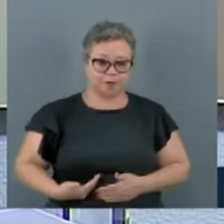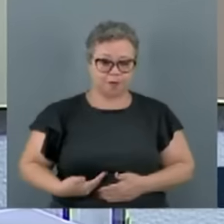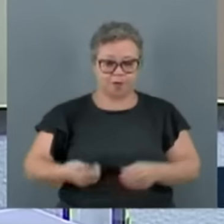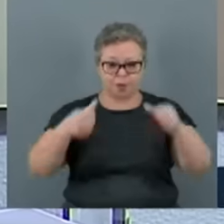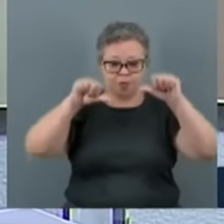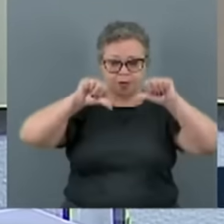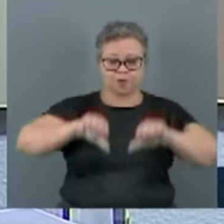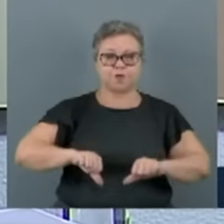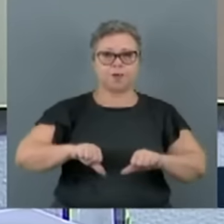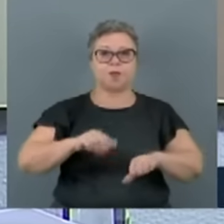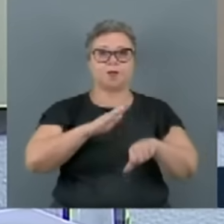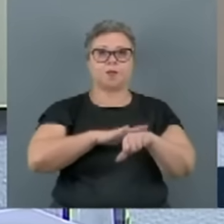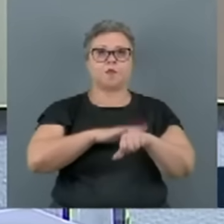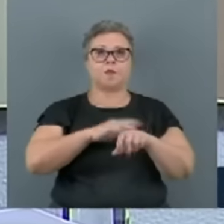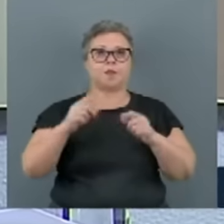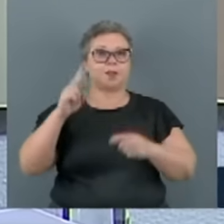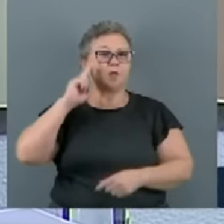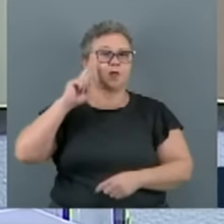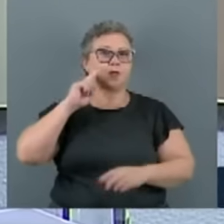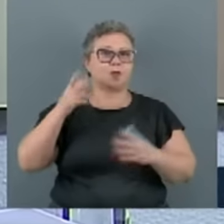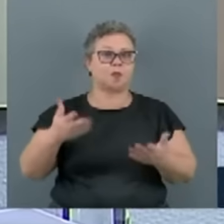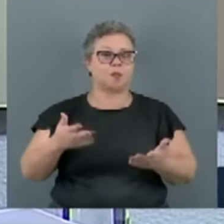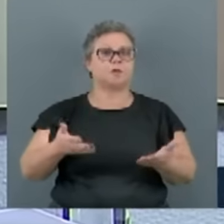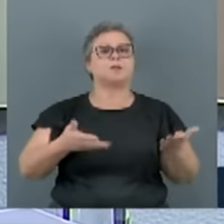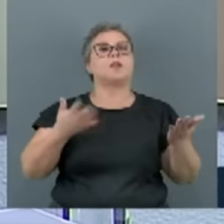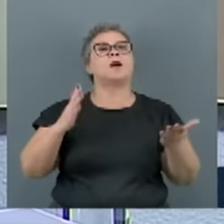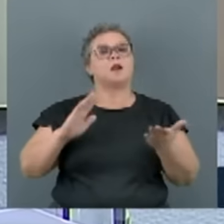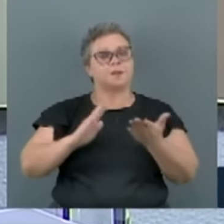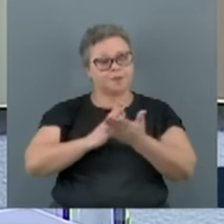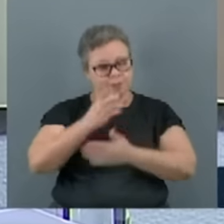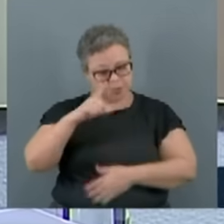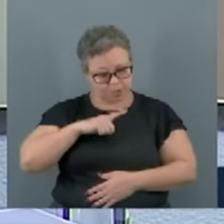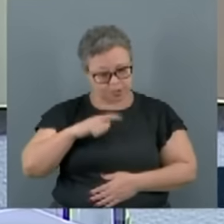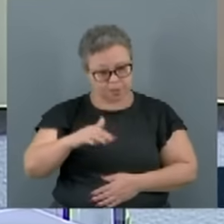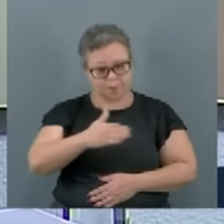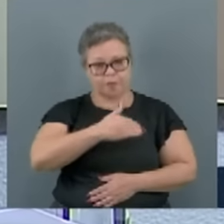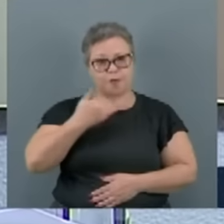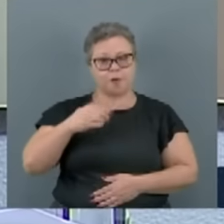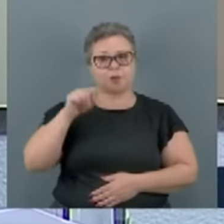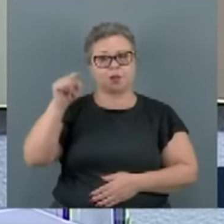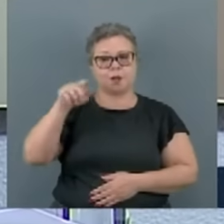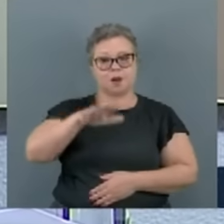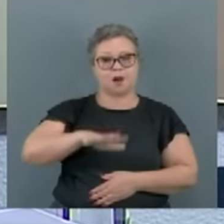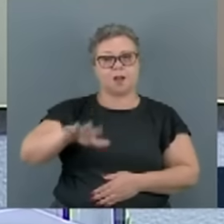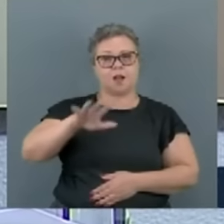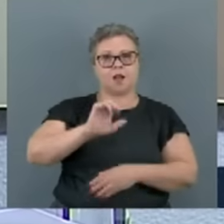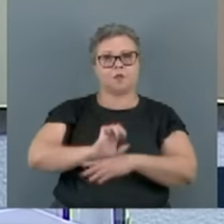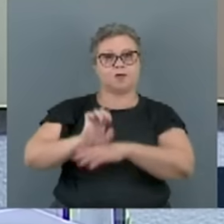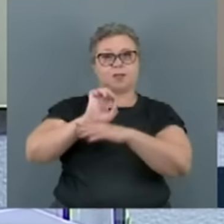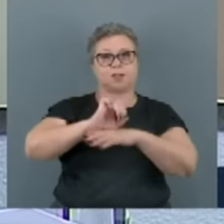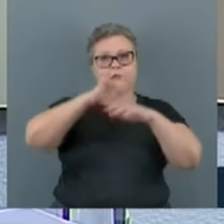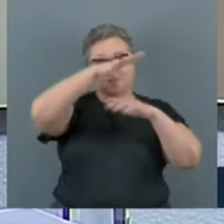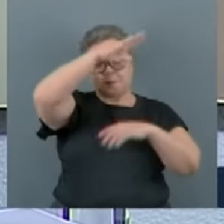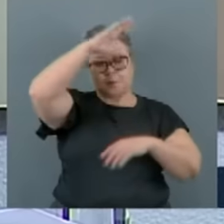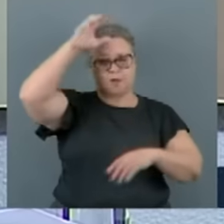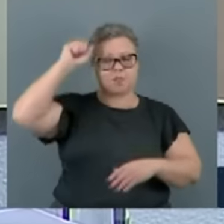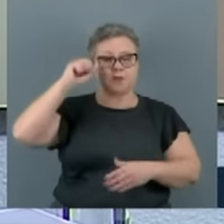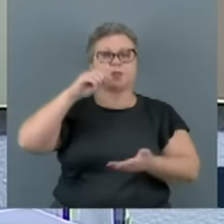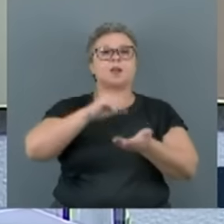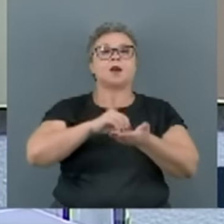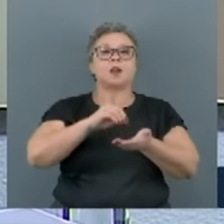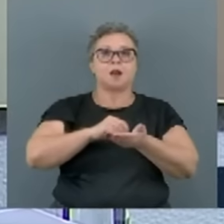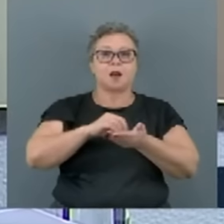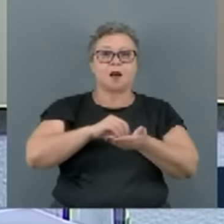história levou às mortes a que Vossa Excelência se refere no estado do Amazonas, a ausência da